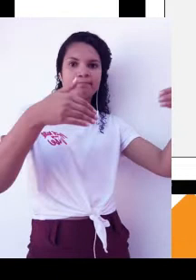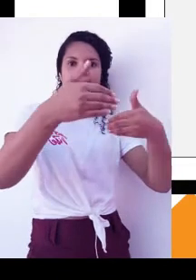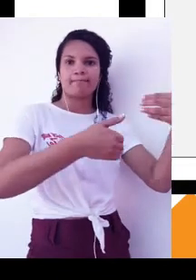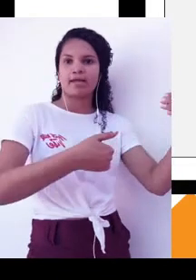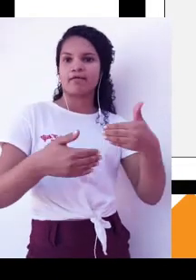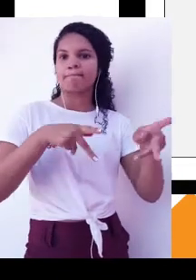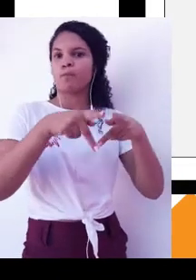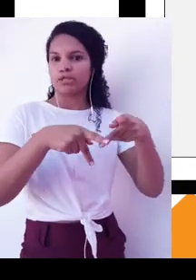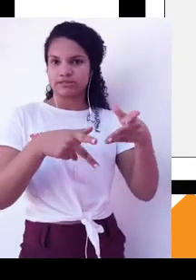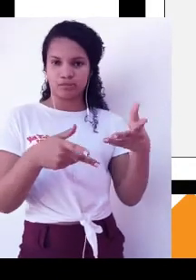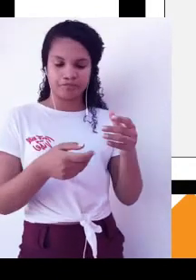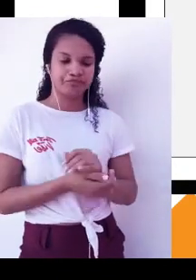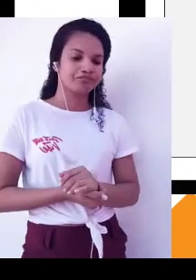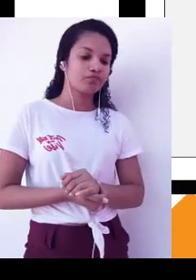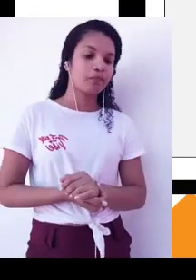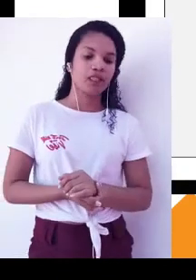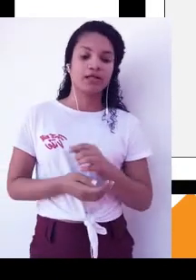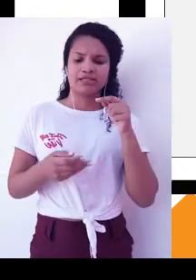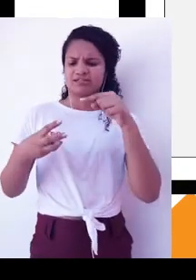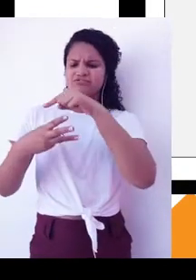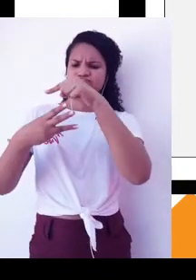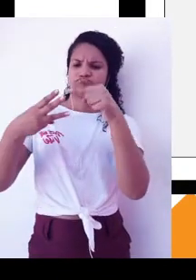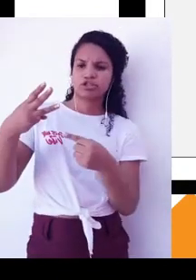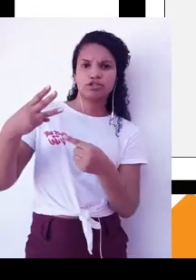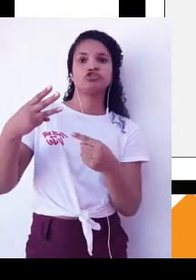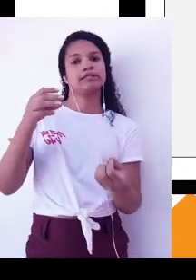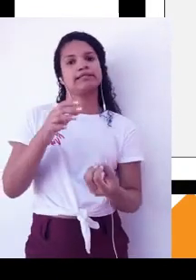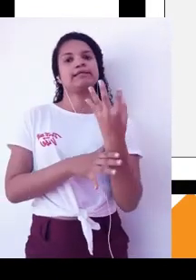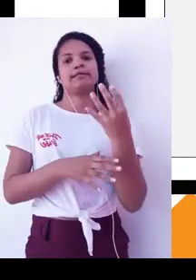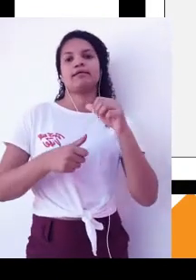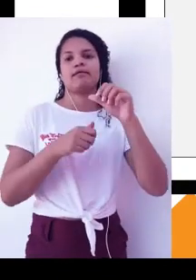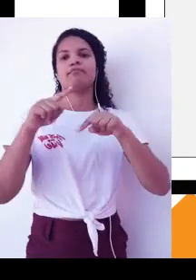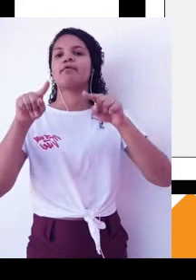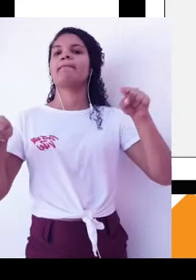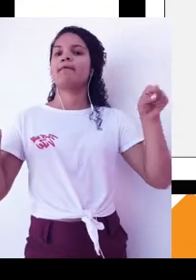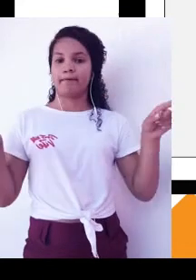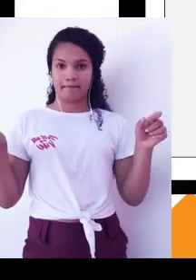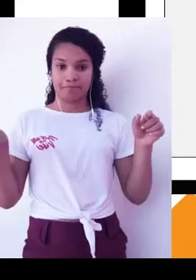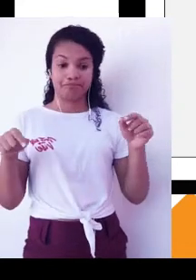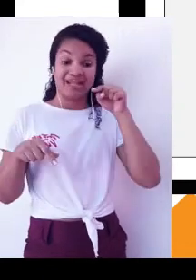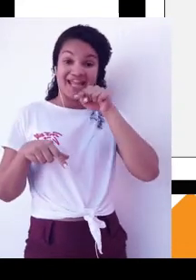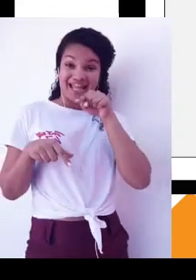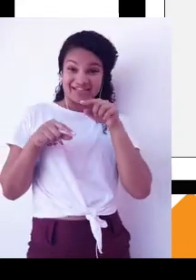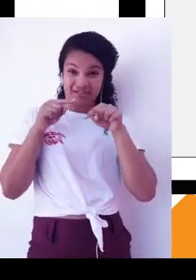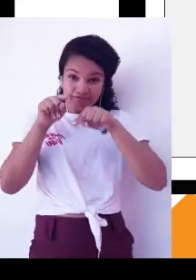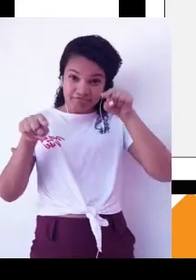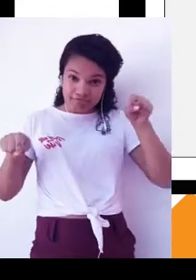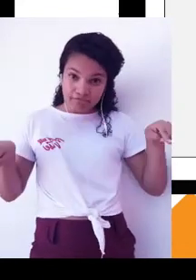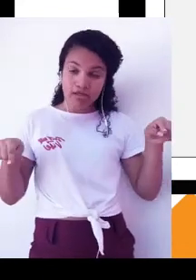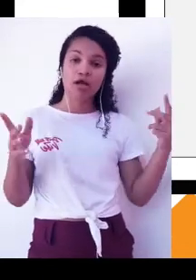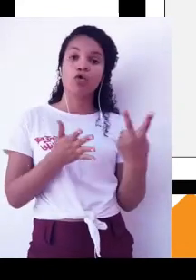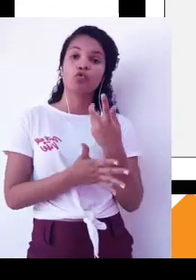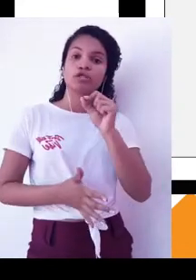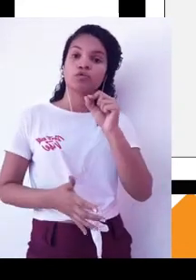três fatores são fontes de aumento de variabilidade. Sobre essa variabilidade atuam